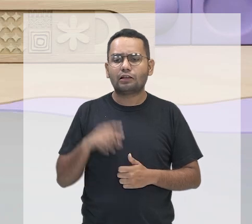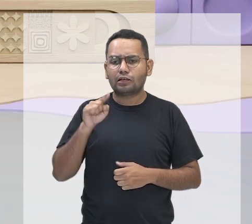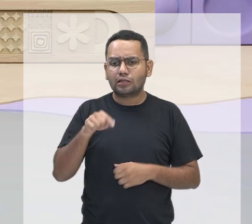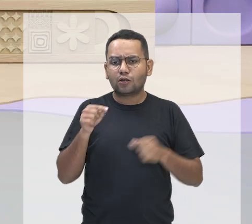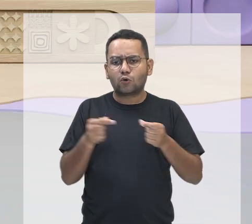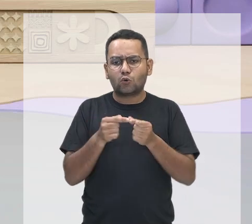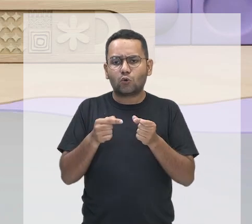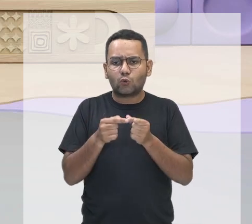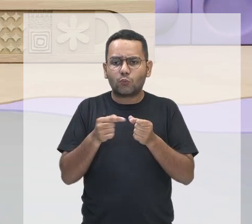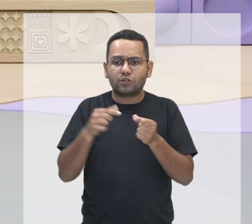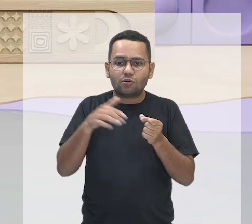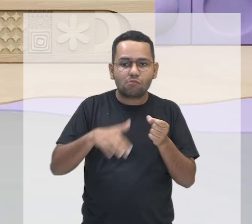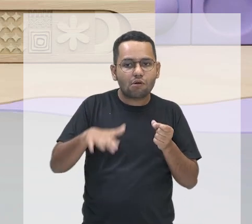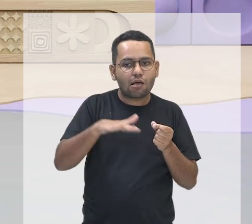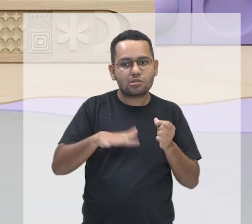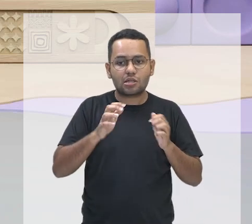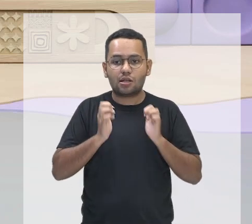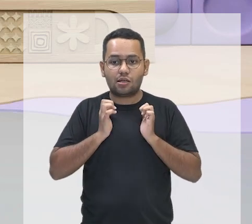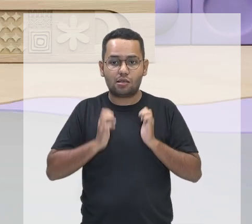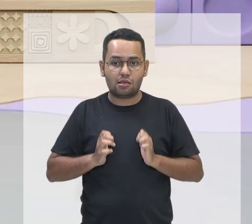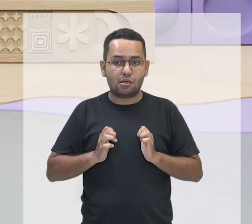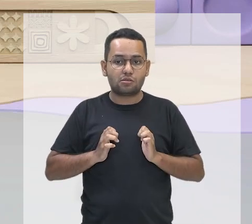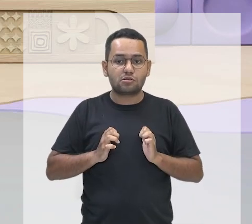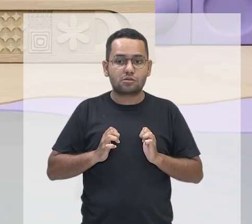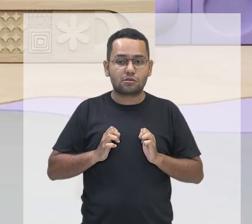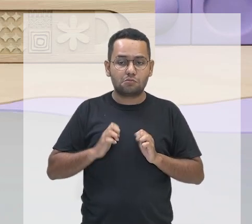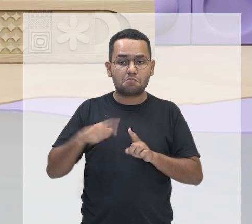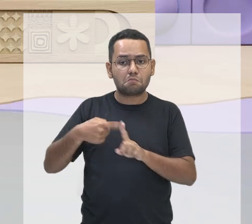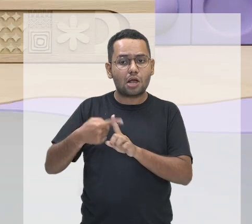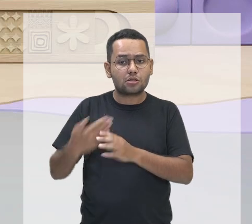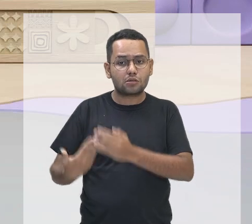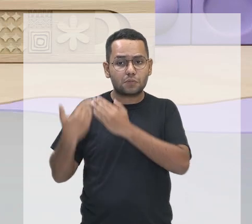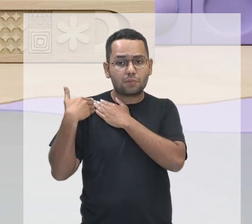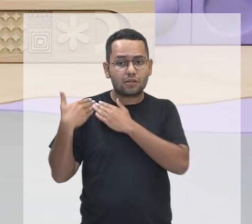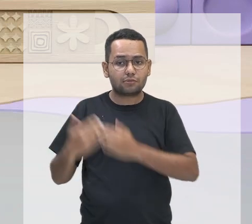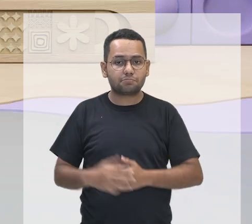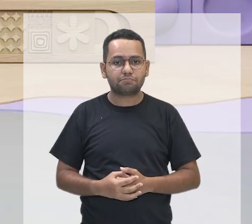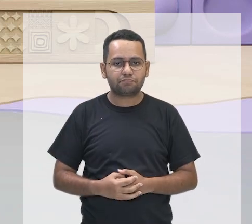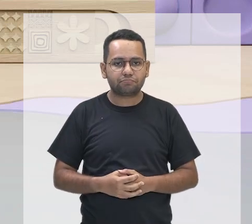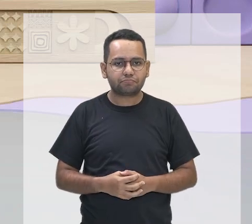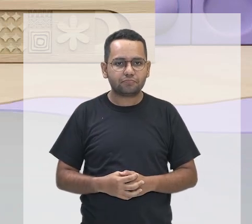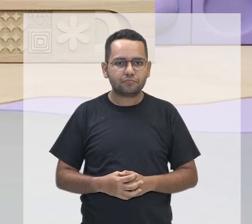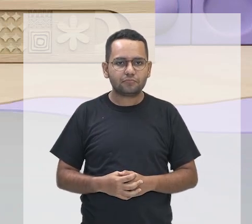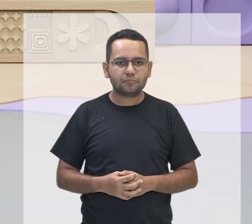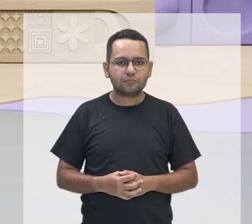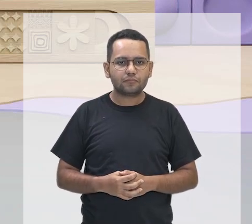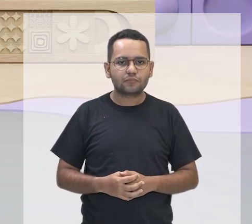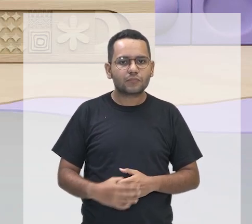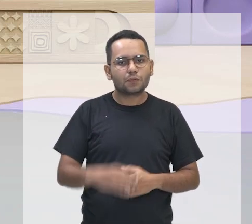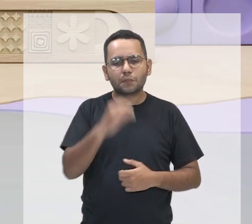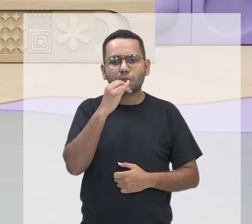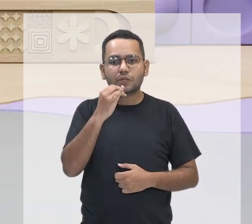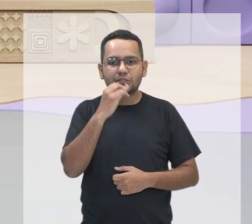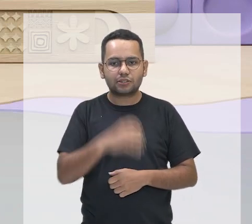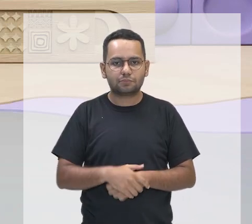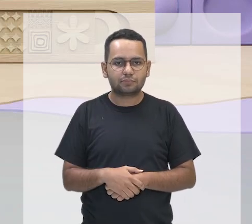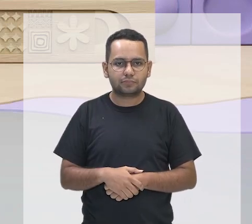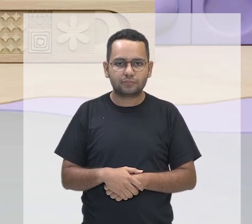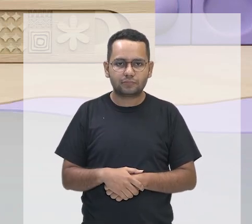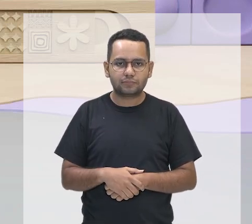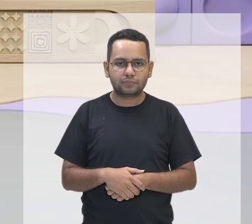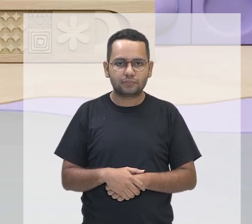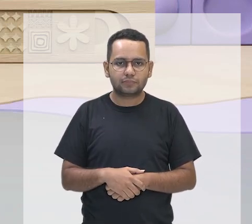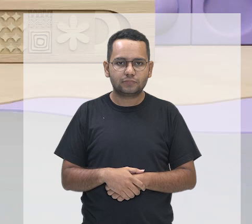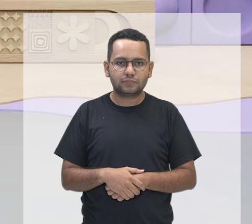éticas, morais, né? A ética ela começa quando eu encontro uma outra pessoa, quando